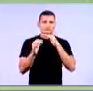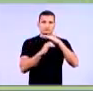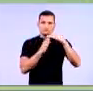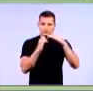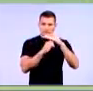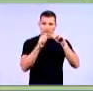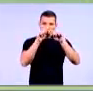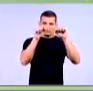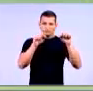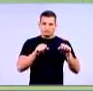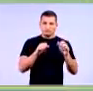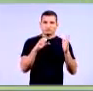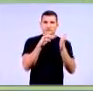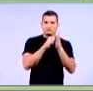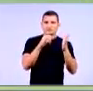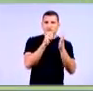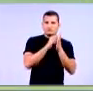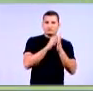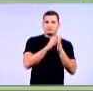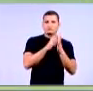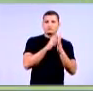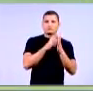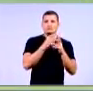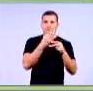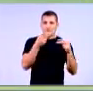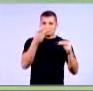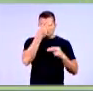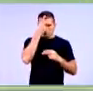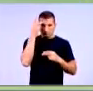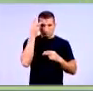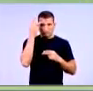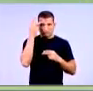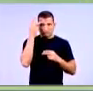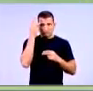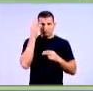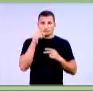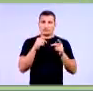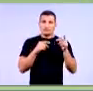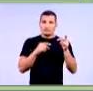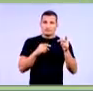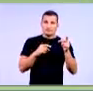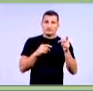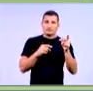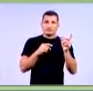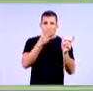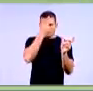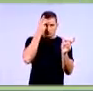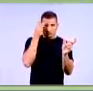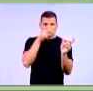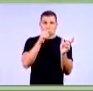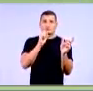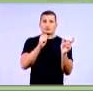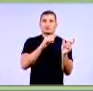estou cadastrando os dados do funcionário. E eu posso dizer que o funcionário ele coordena